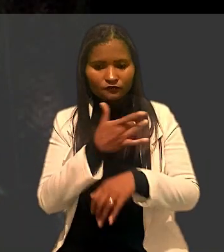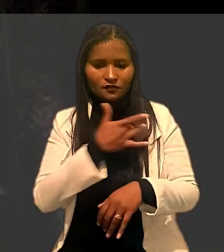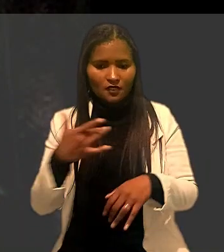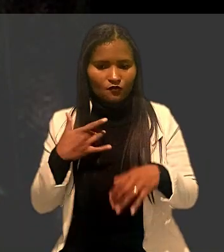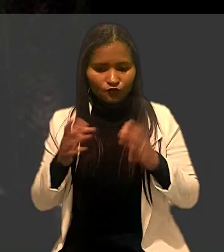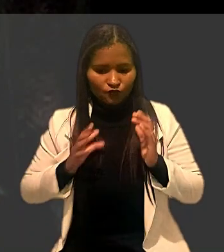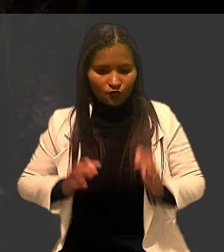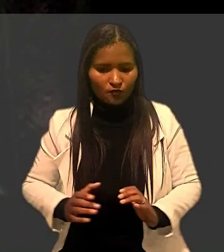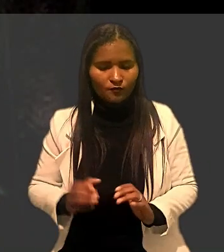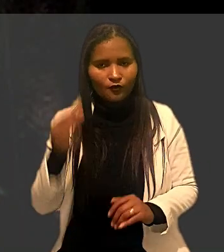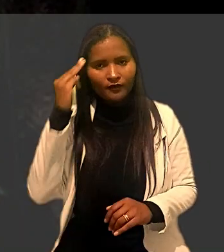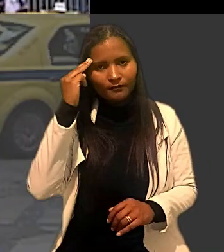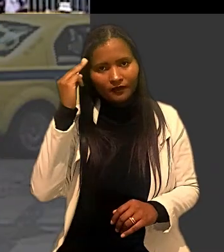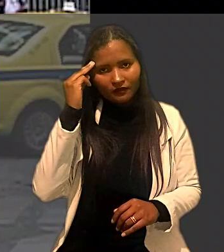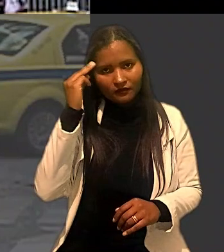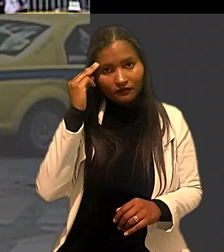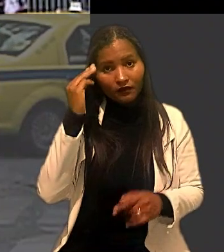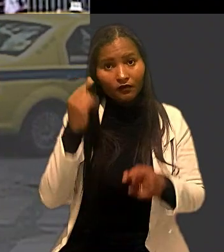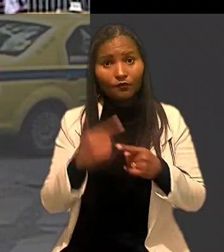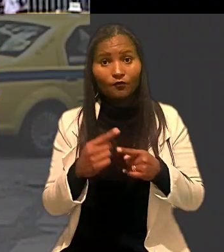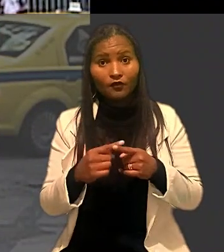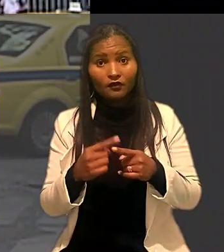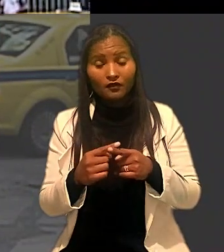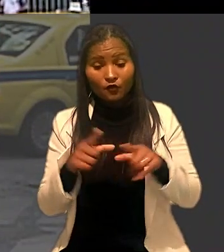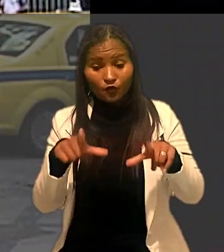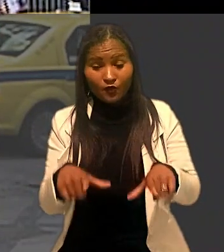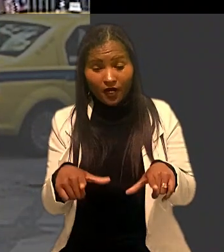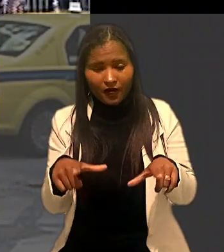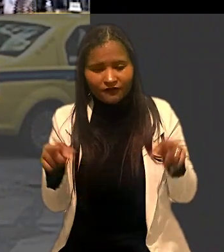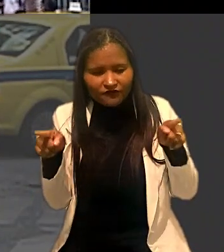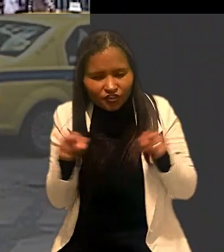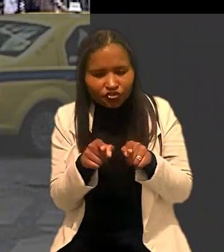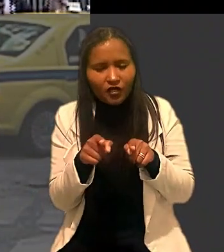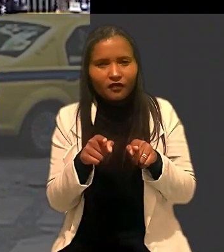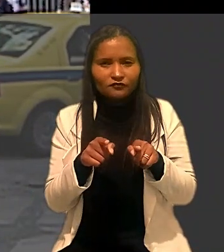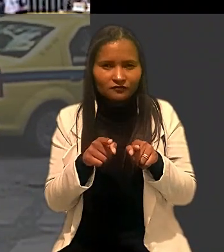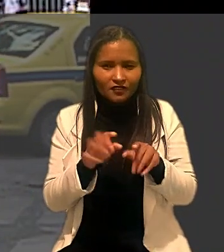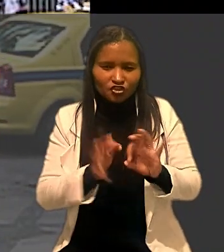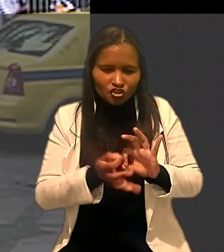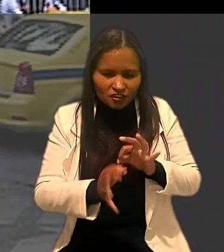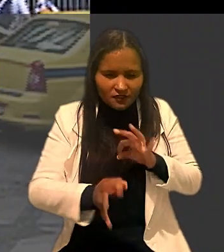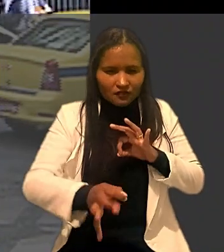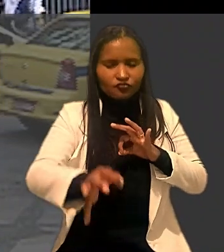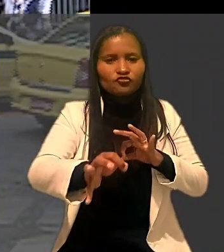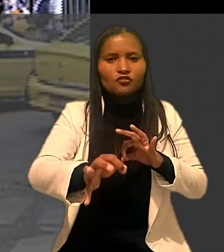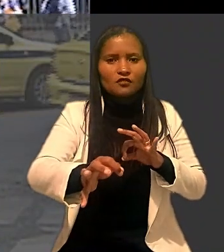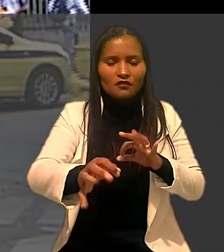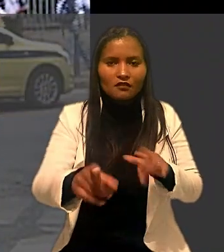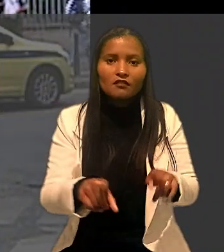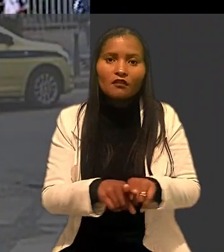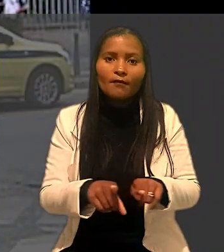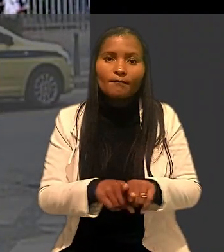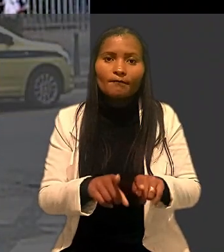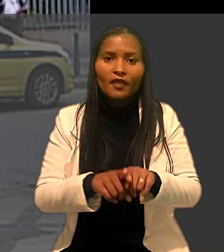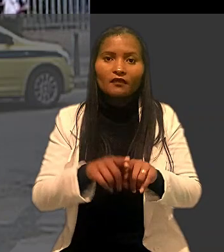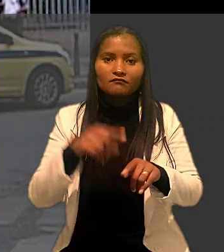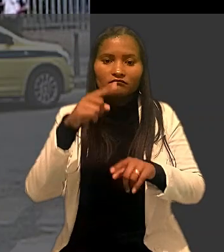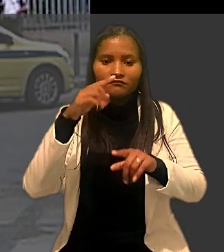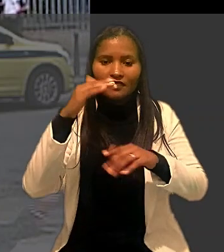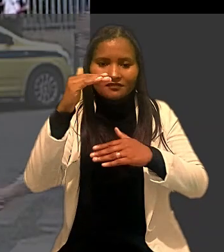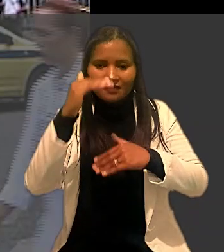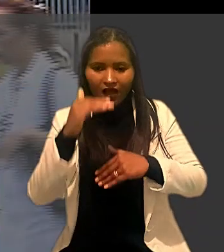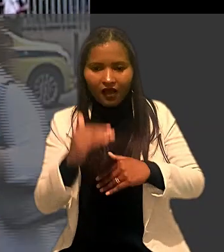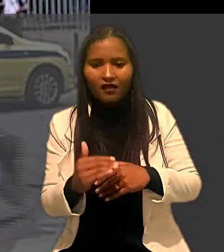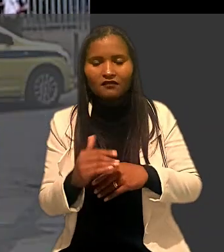saúde física e mental. Isso por causa do espaço confinado, da distância do continente, das escalas de